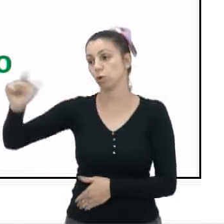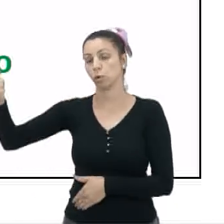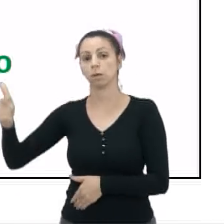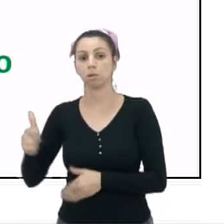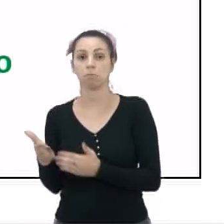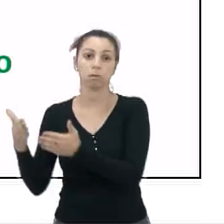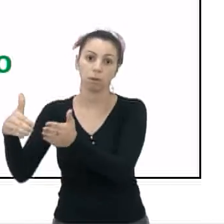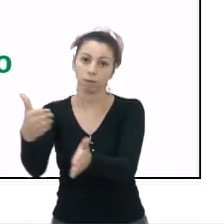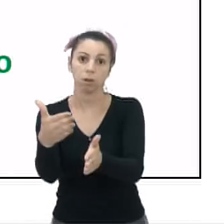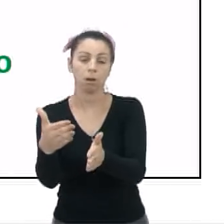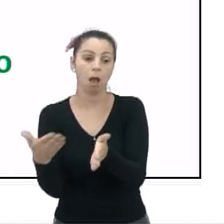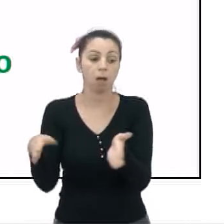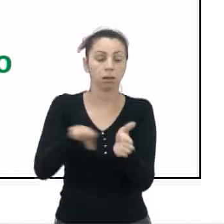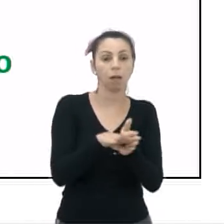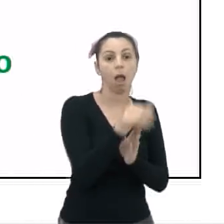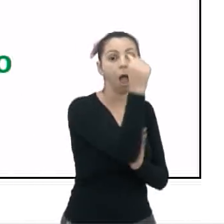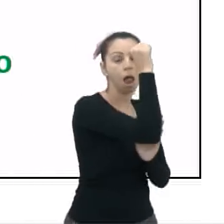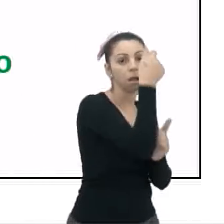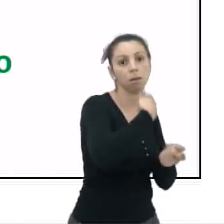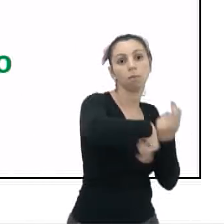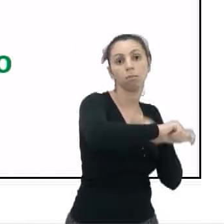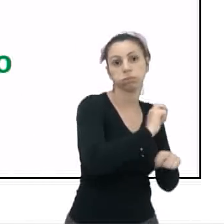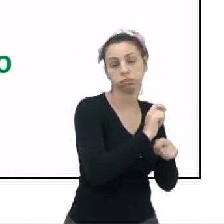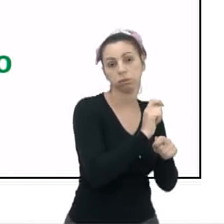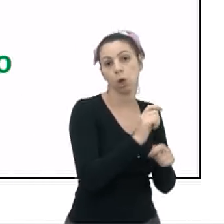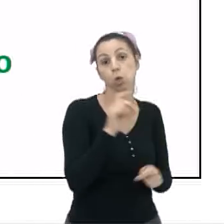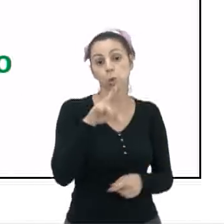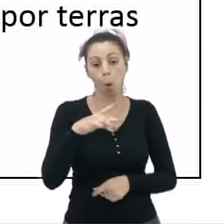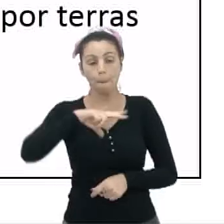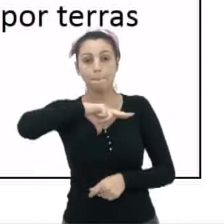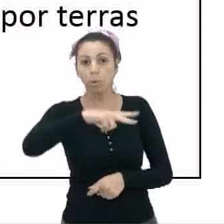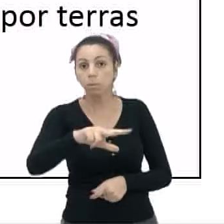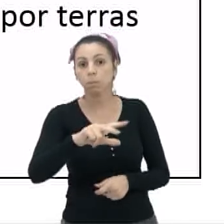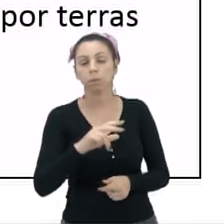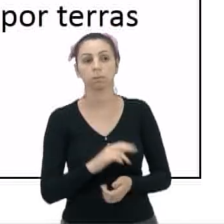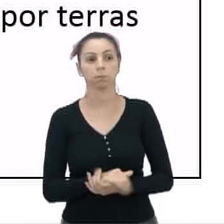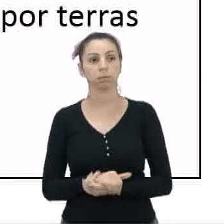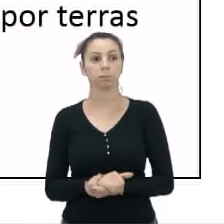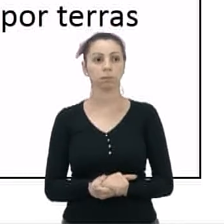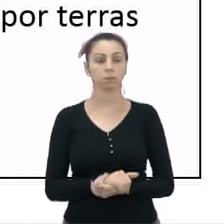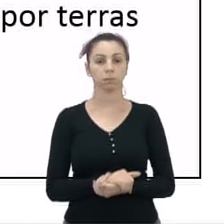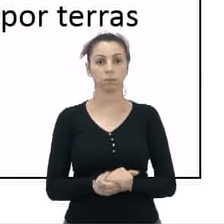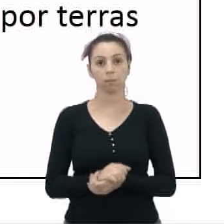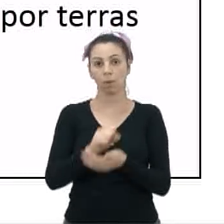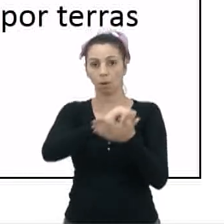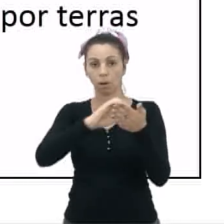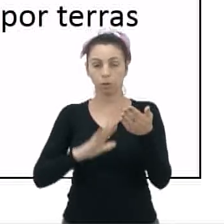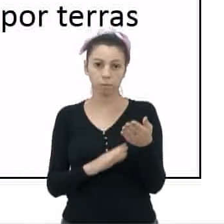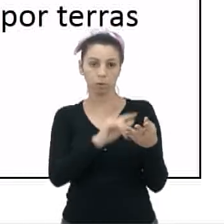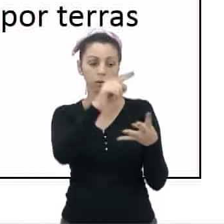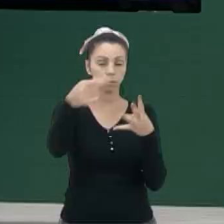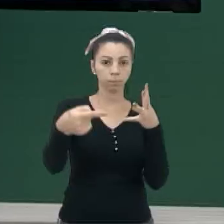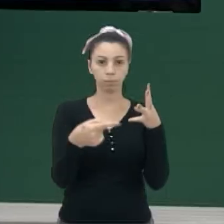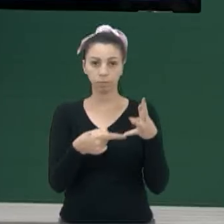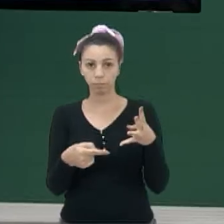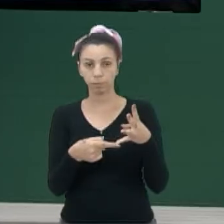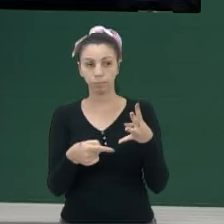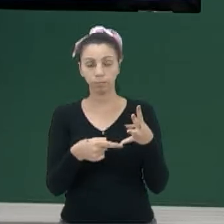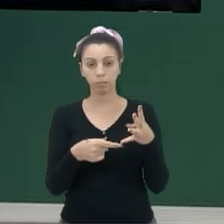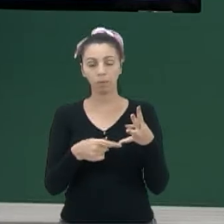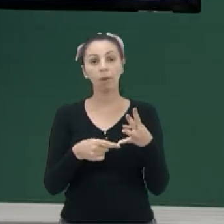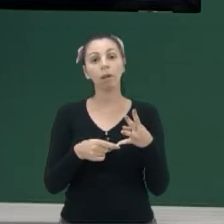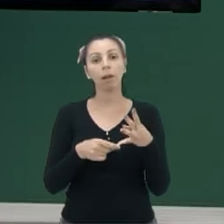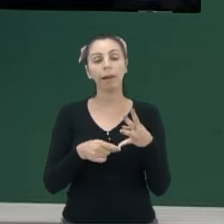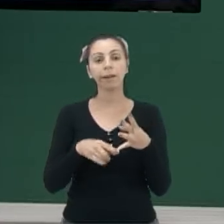também, né, até as Índias e comercializar com os indianos. Tá? Atividade número 4. Atividade número 4 é de múltipla